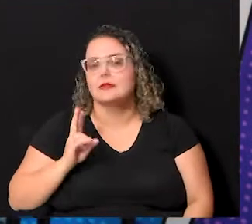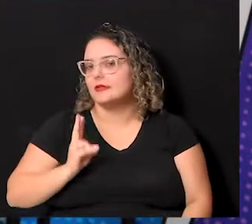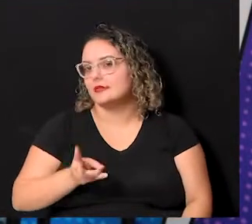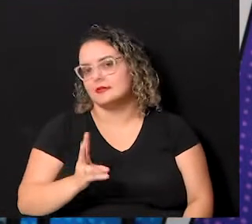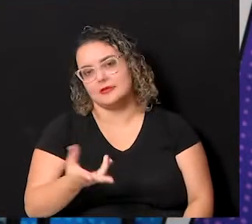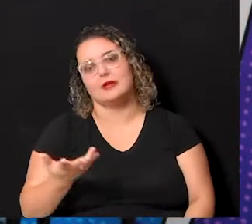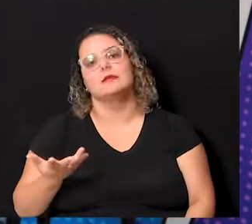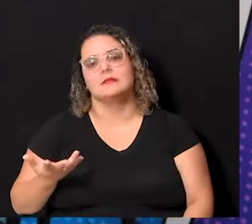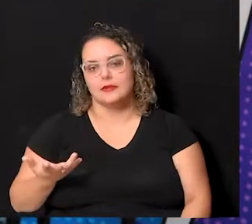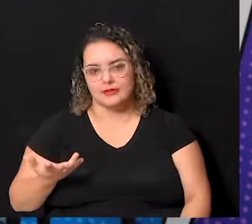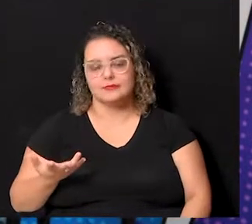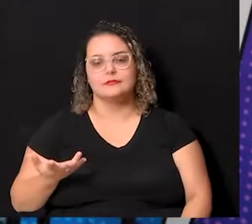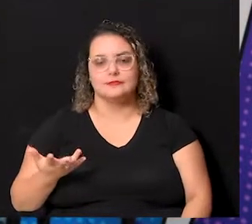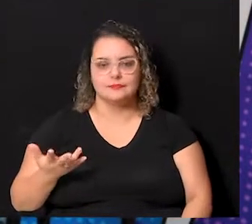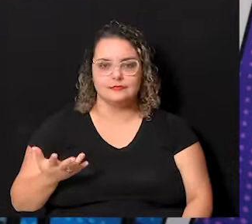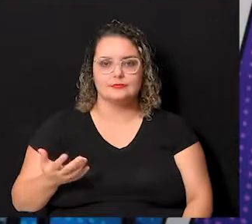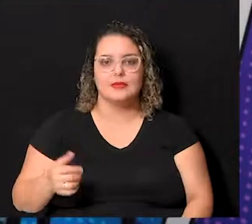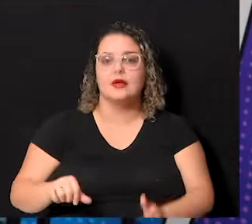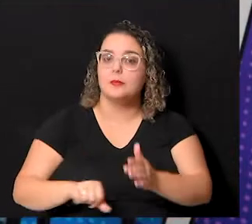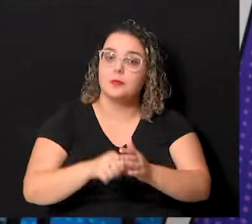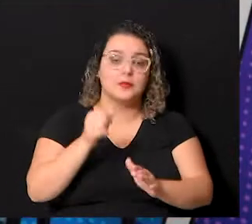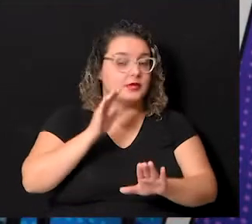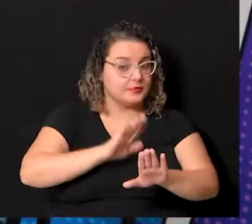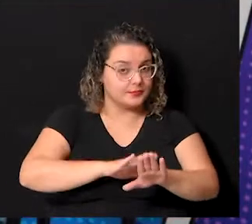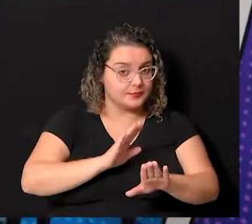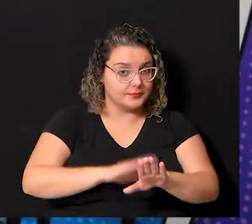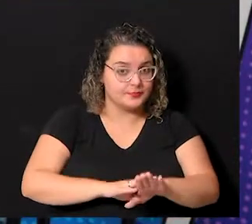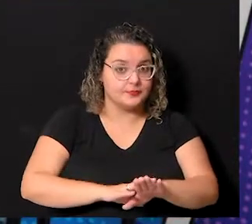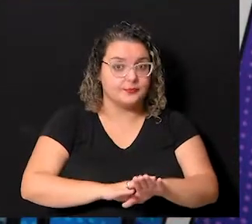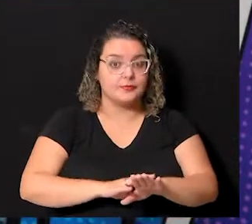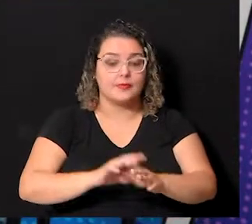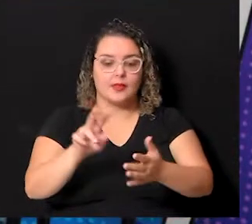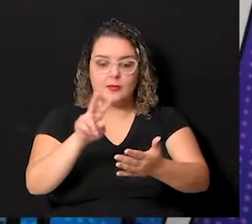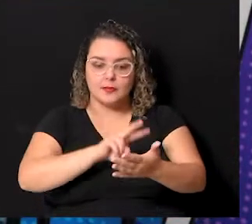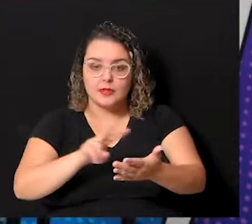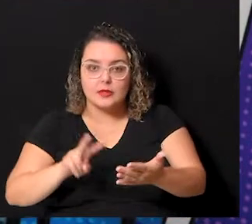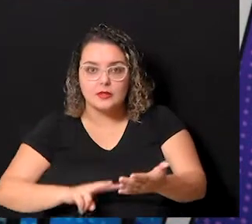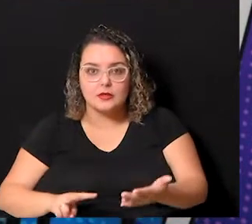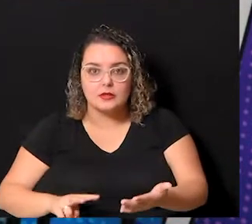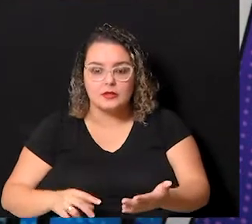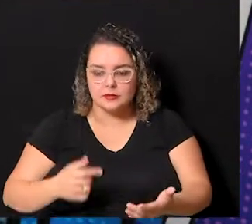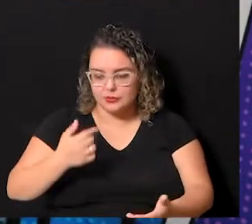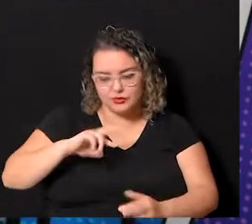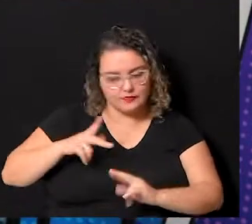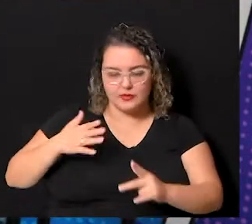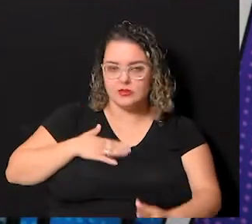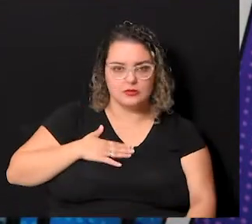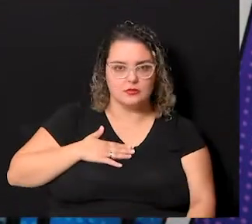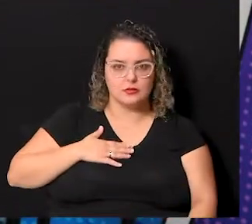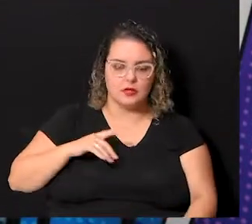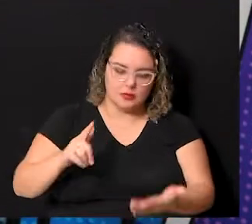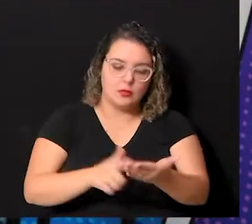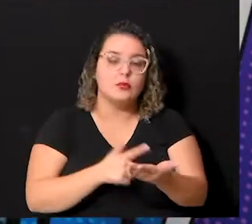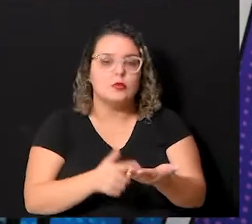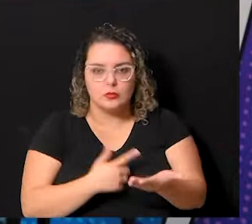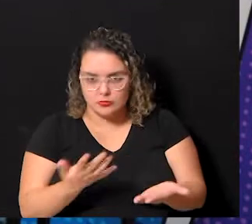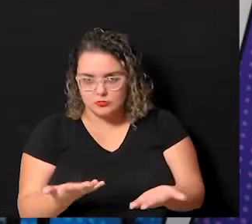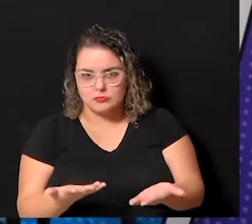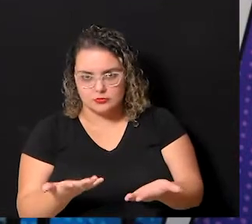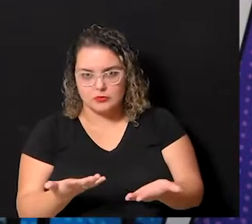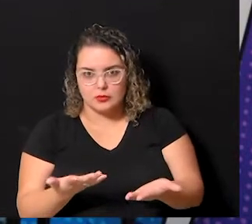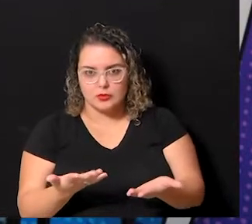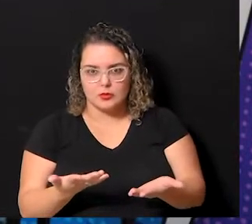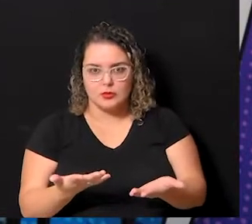muito. Então, assim, a primeira atividade é você passar para um leitor que não é você para falar, ok, isso é um livro, não é